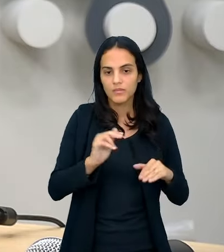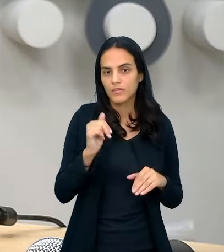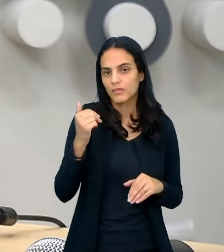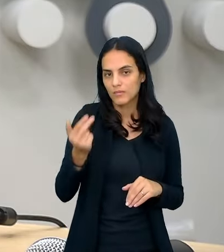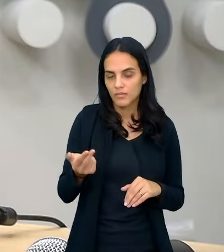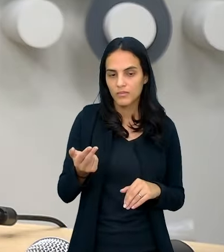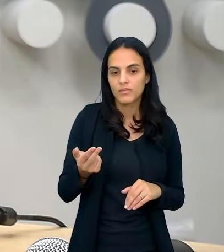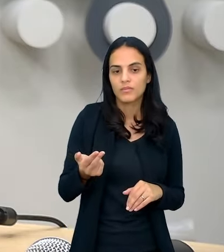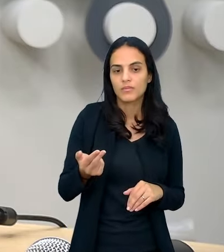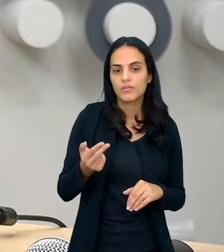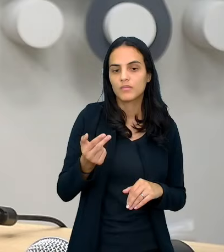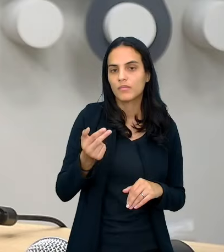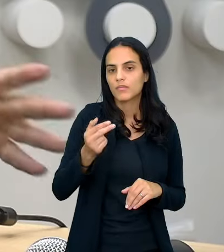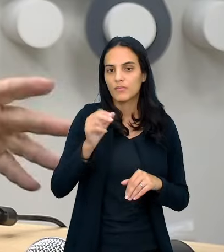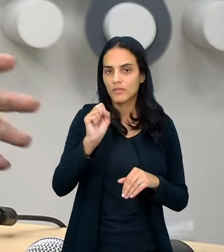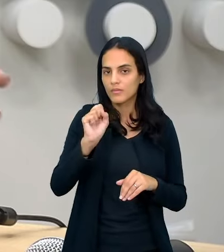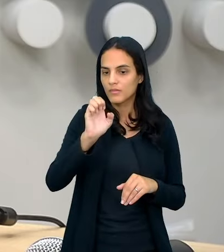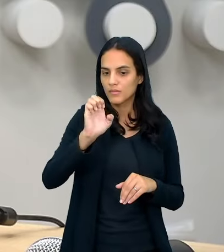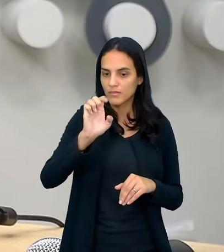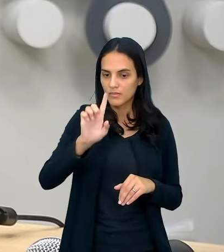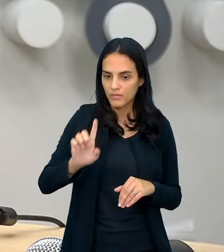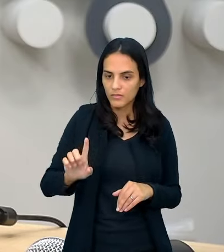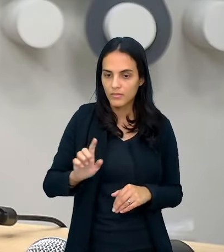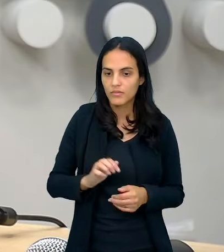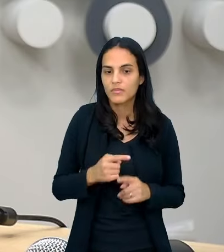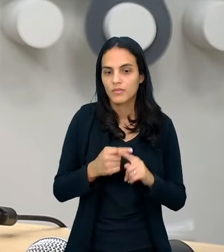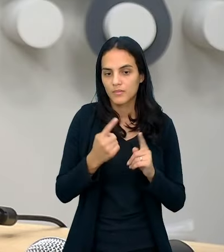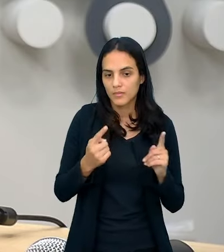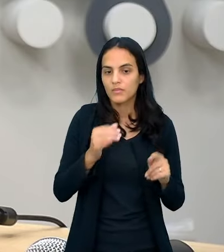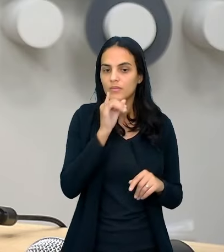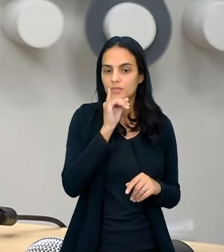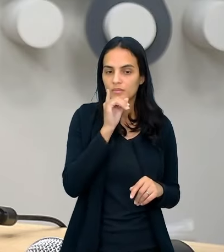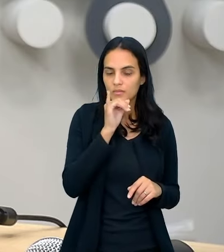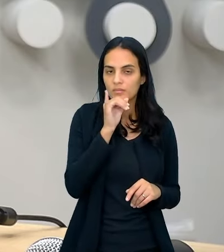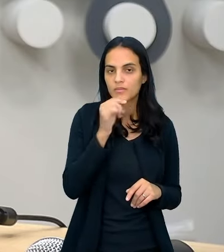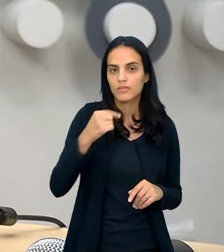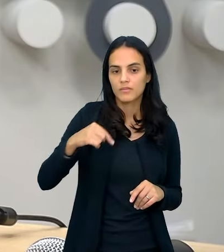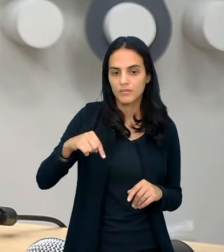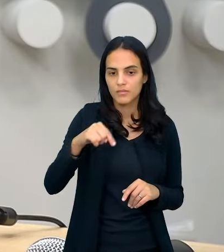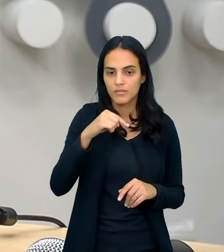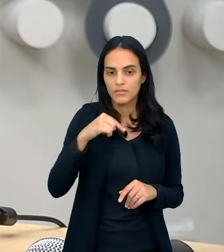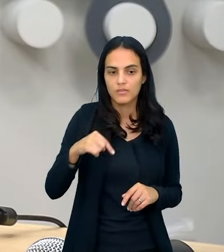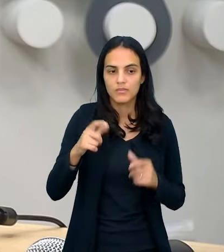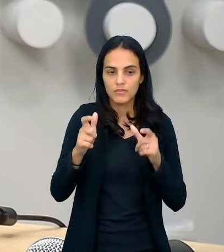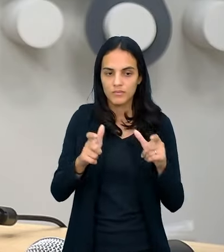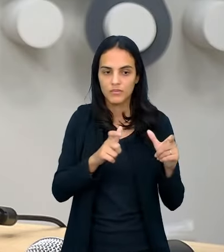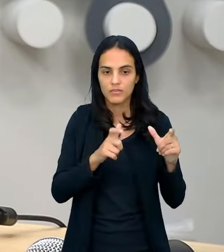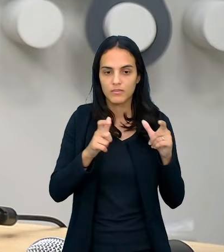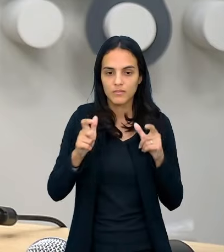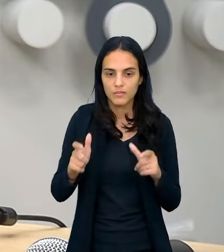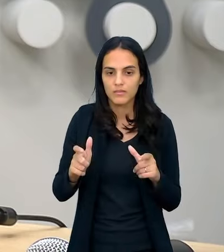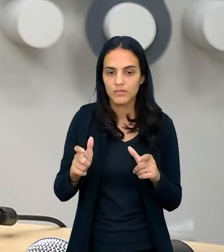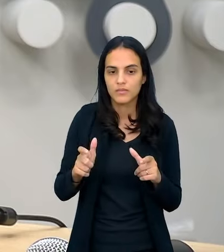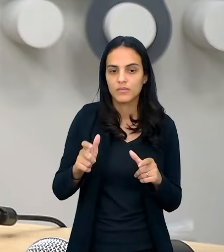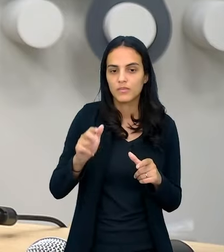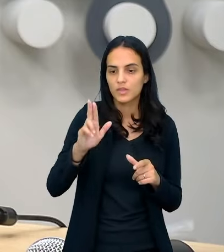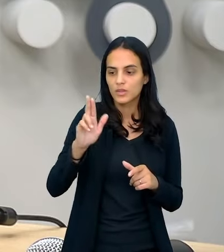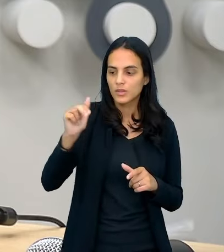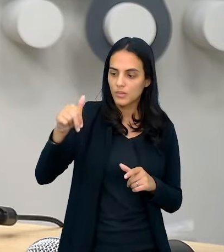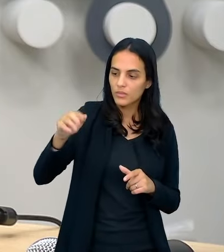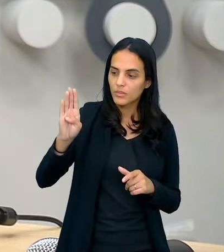da Sé, né? Por ali. Mas quando, por exemplo, a gente vai tratar dos terreiros de Umbanda,